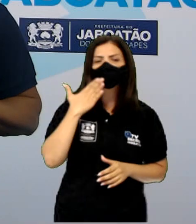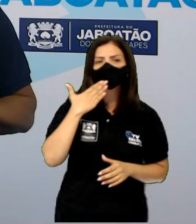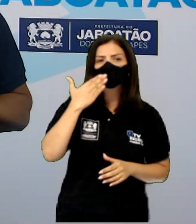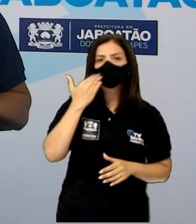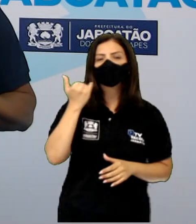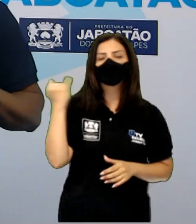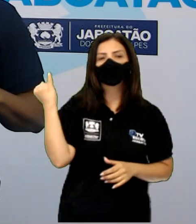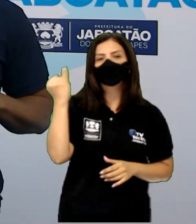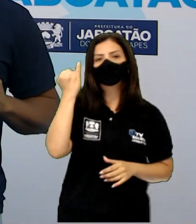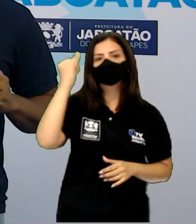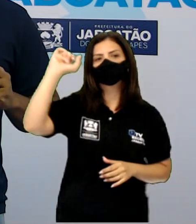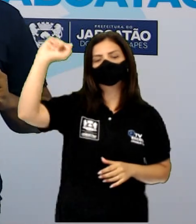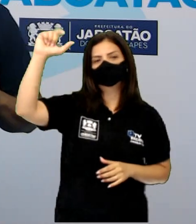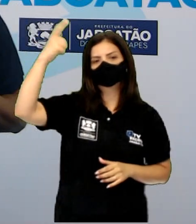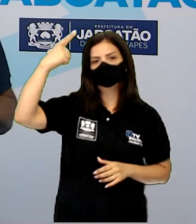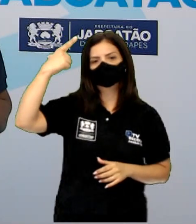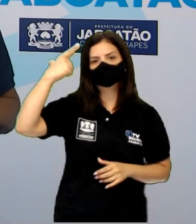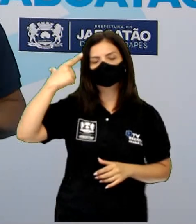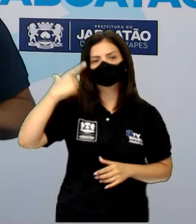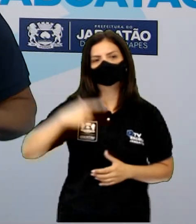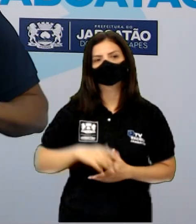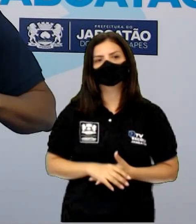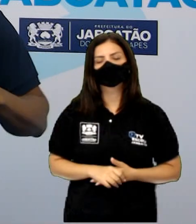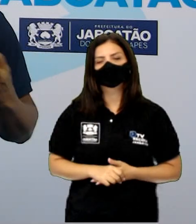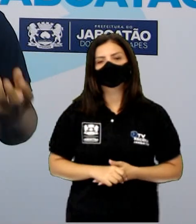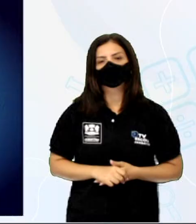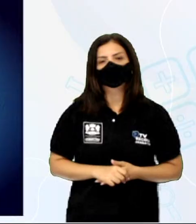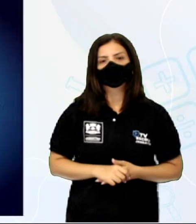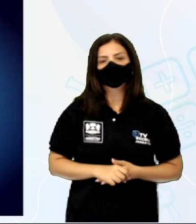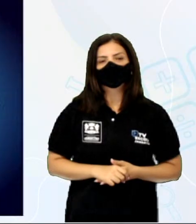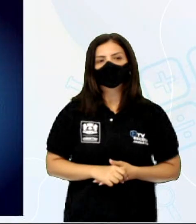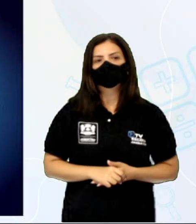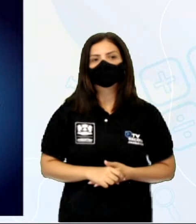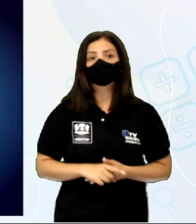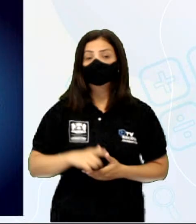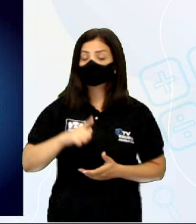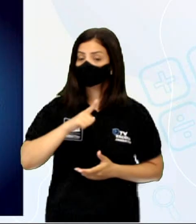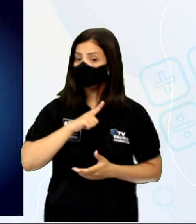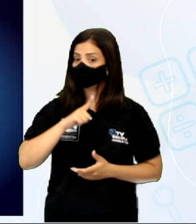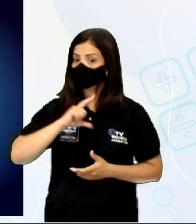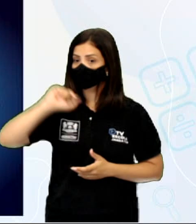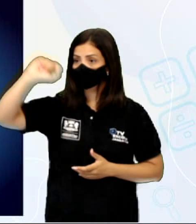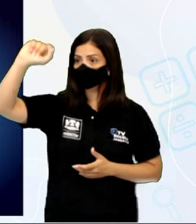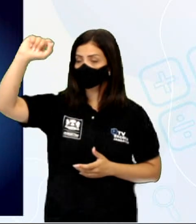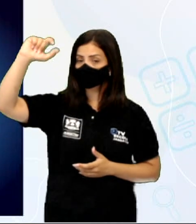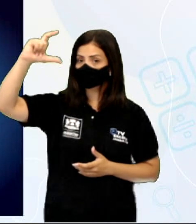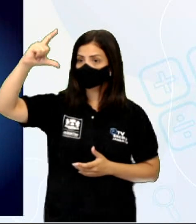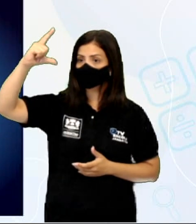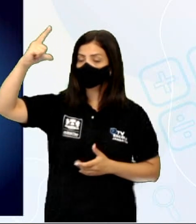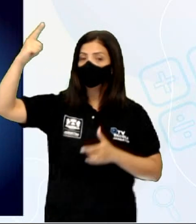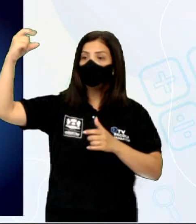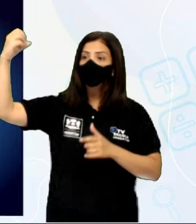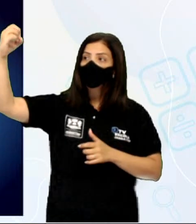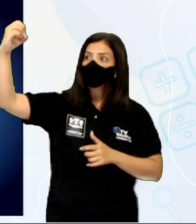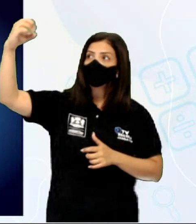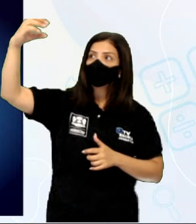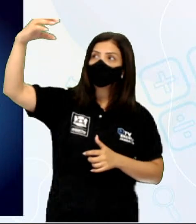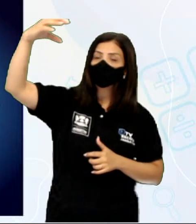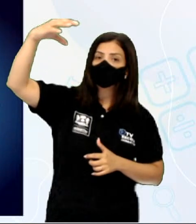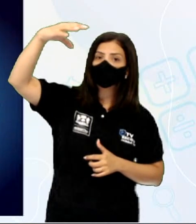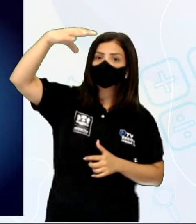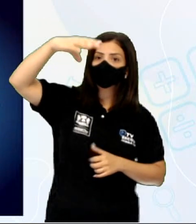da importância do Sol. Existe a incidência solar, que é tão somente a